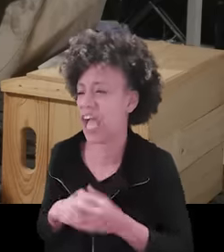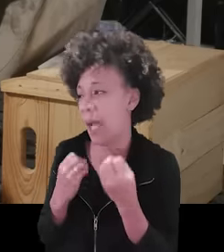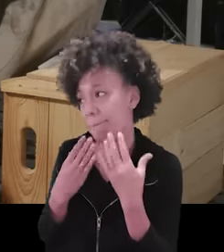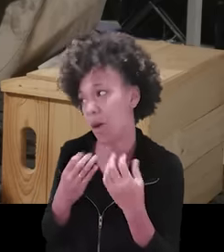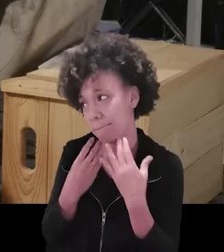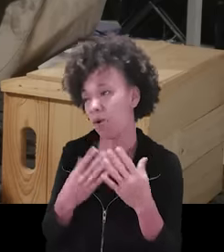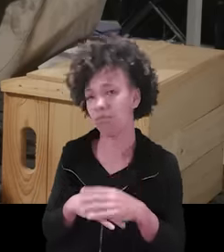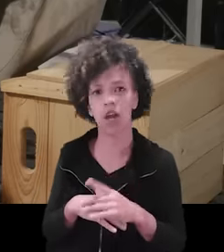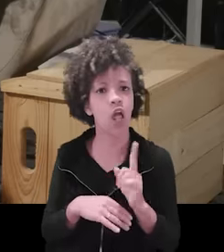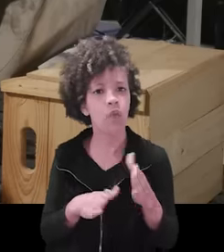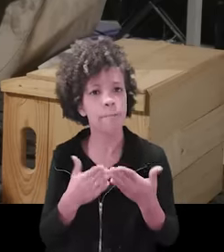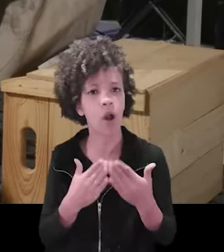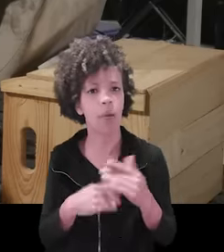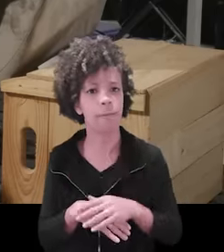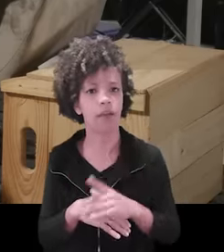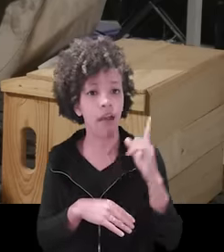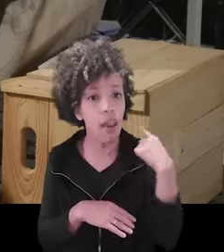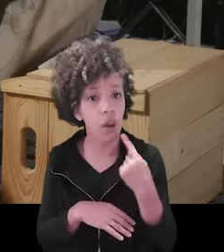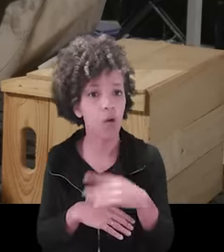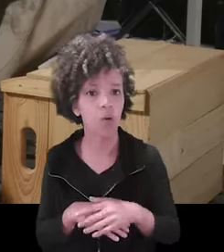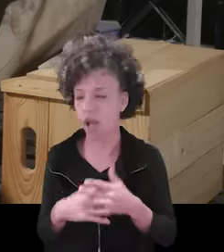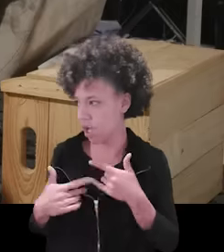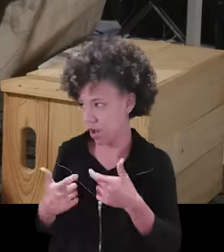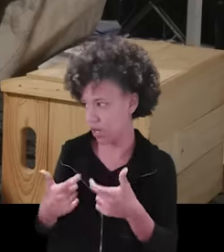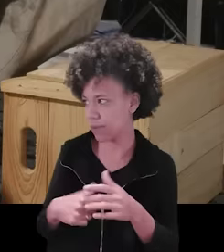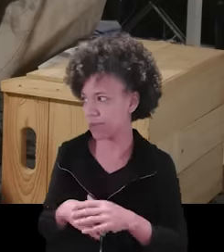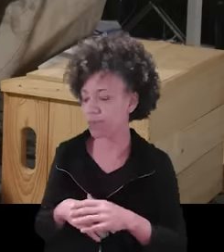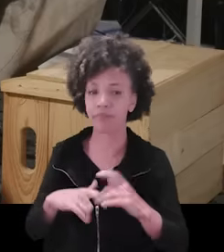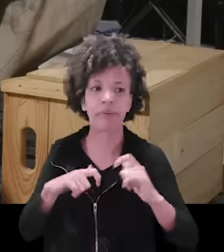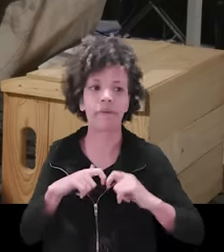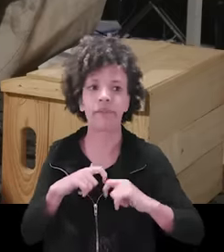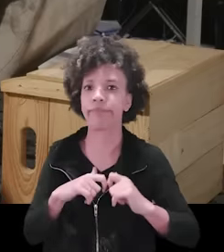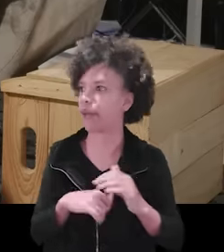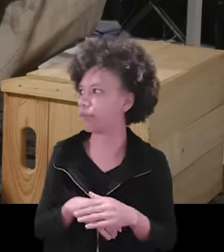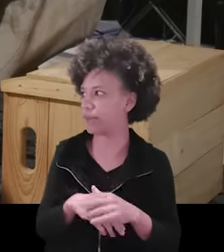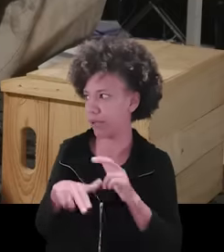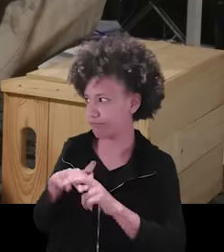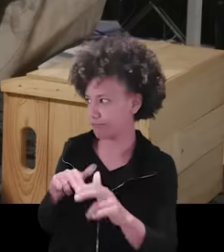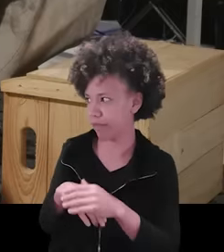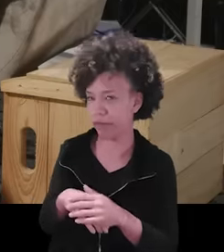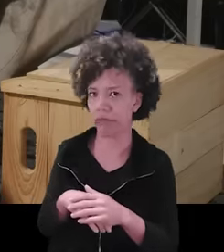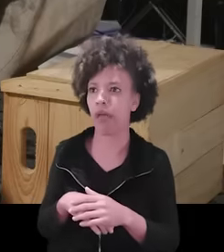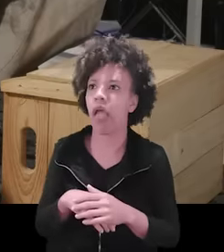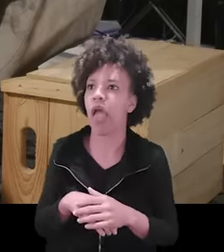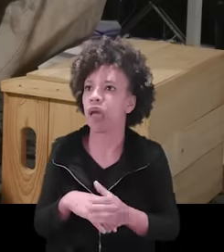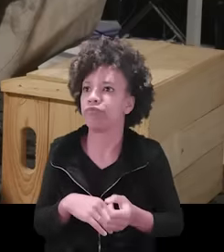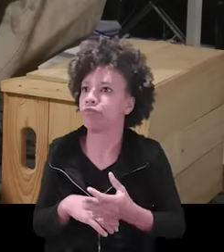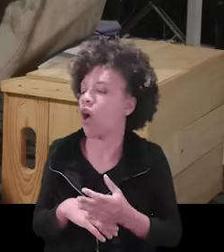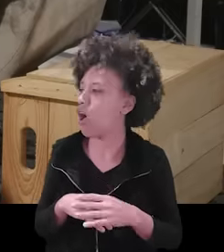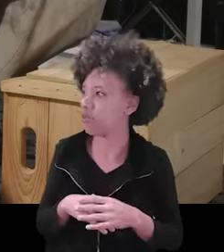isso é muito bom ouvir muito pobre ele é o cara da Guerra lá da transa com a personal trainer sim